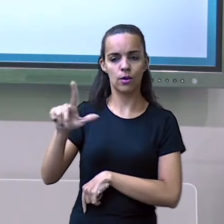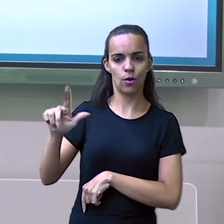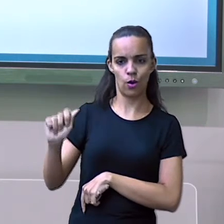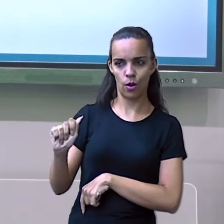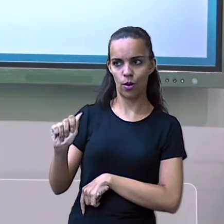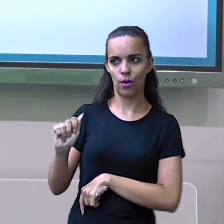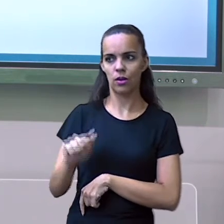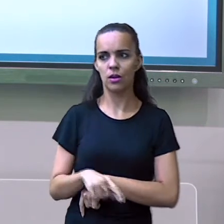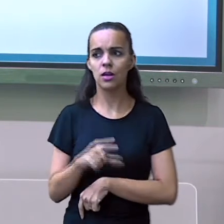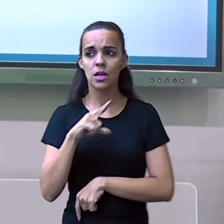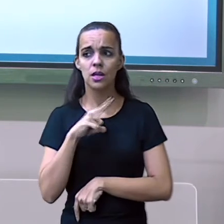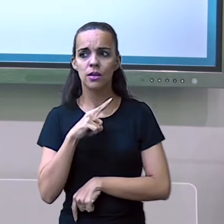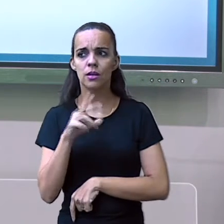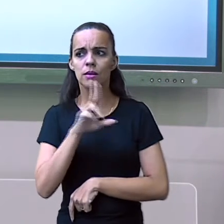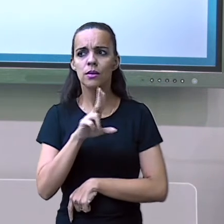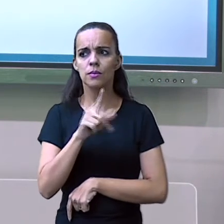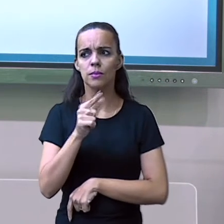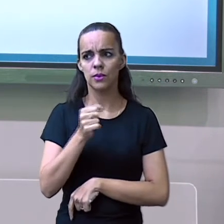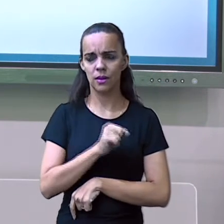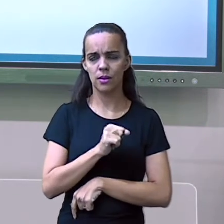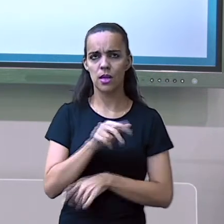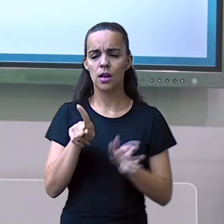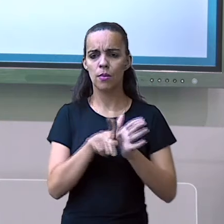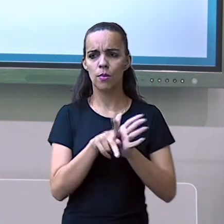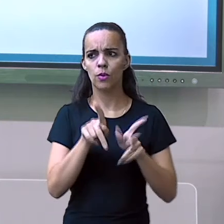Almeida, popularmente